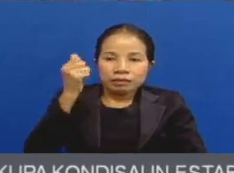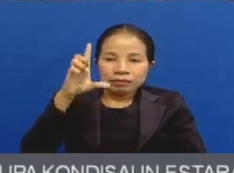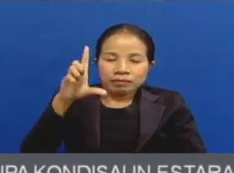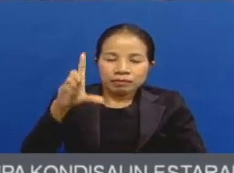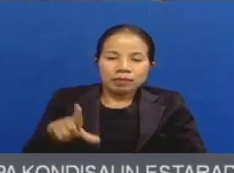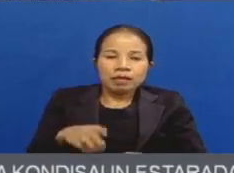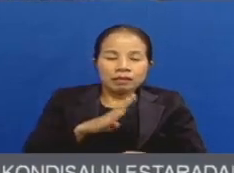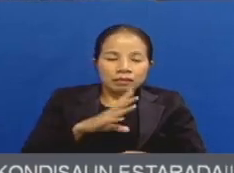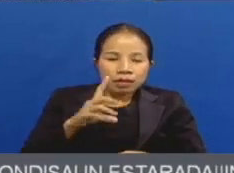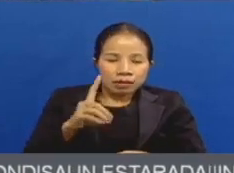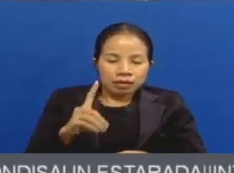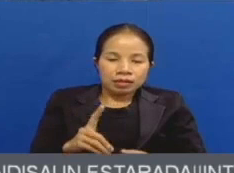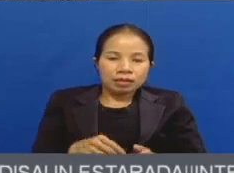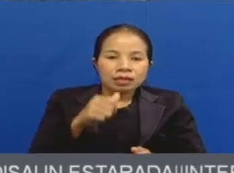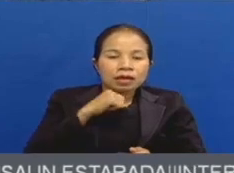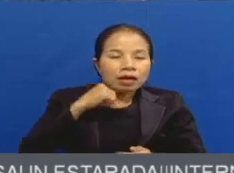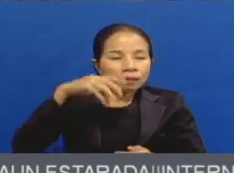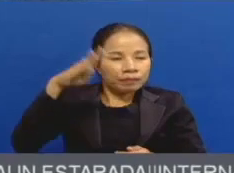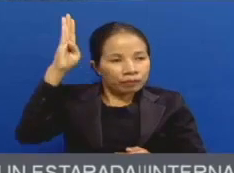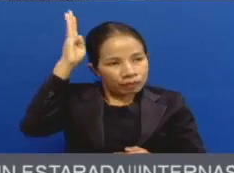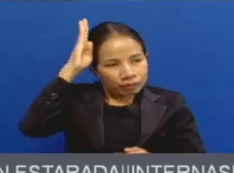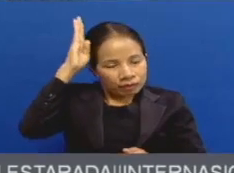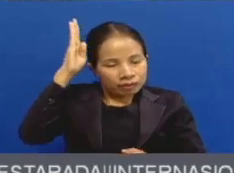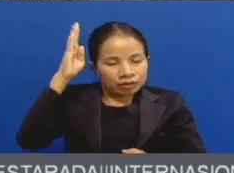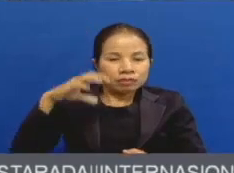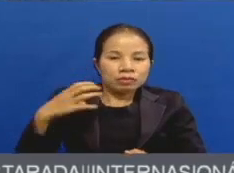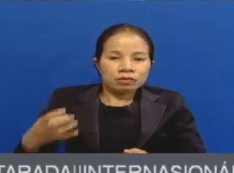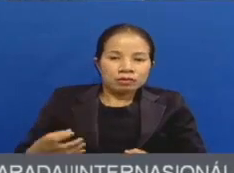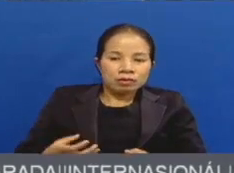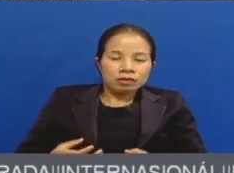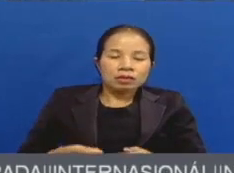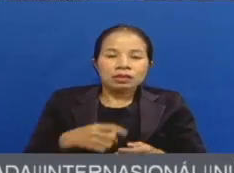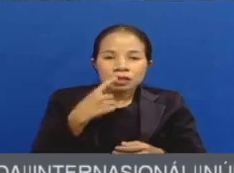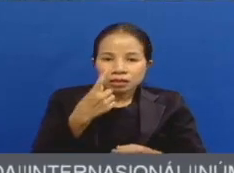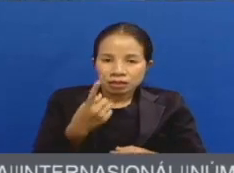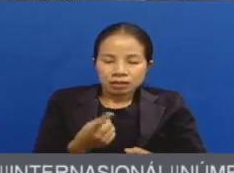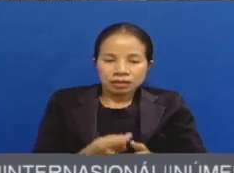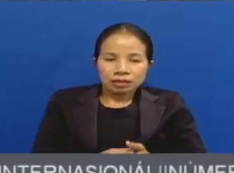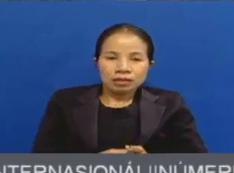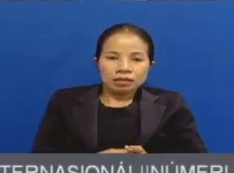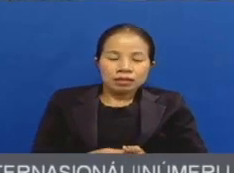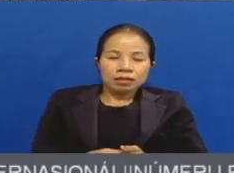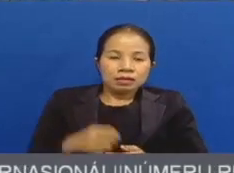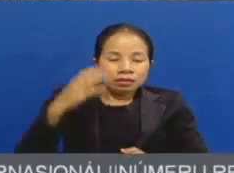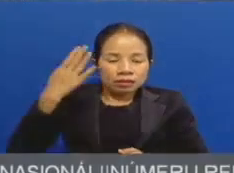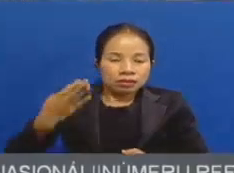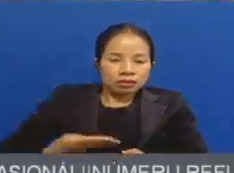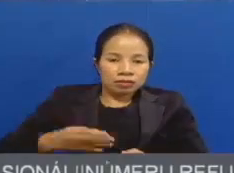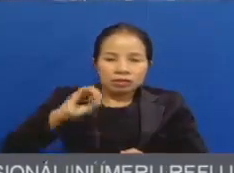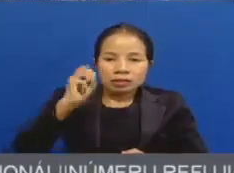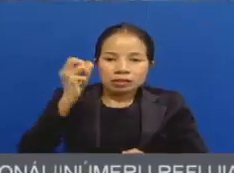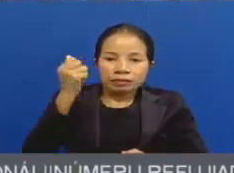Arcebispo metropolitana dele, Dom Virgílio Cardeal do Carmo da Silva SDB, Haklaken. Dona Isabel da Costa Ferreira